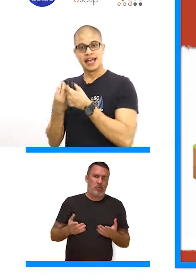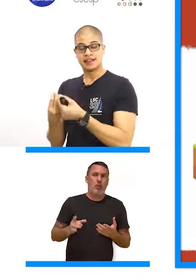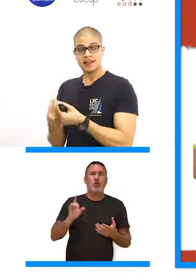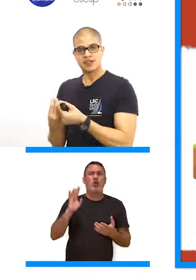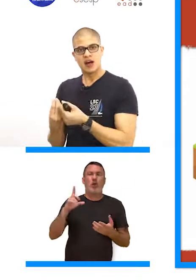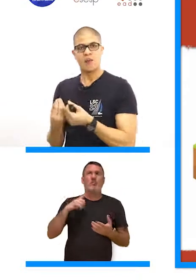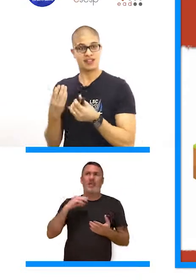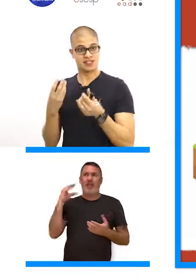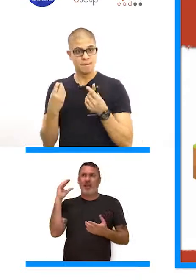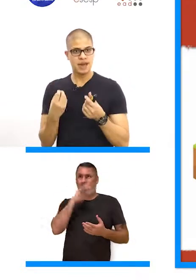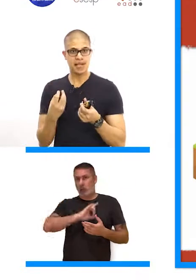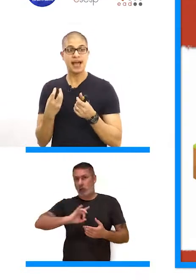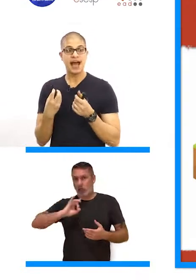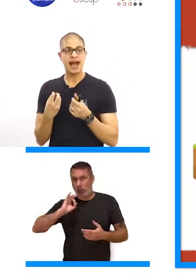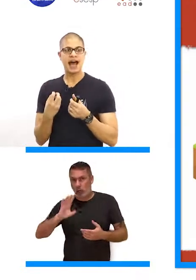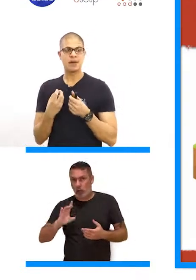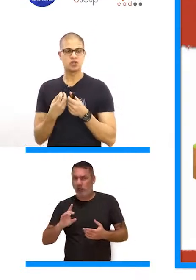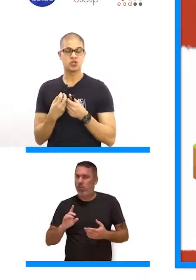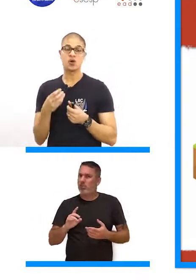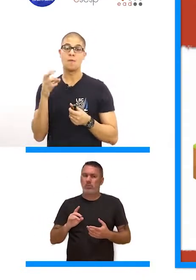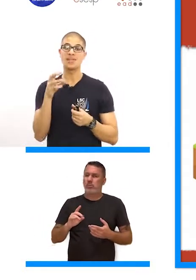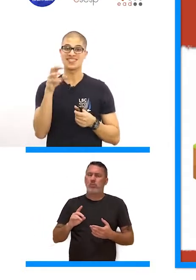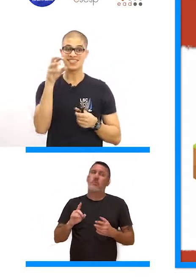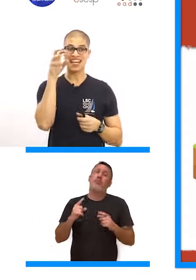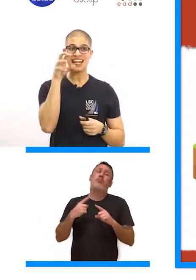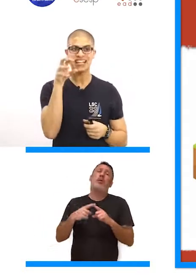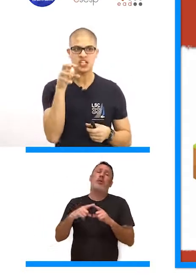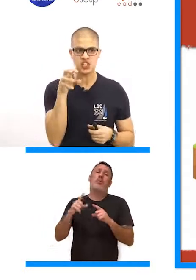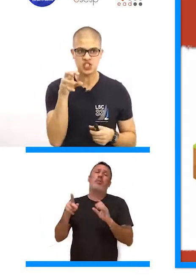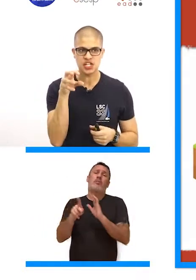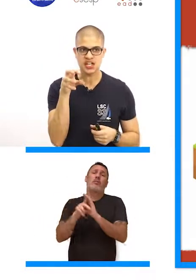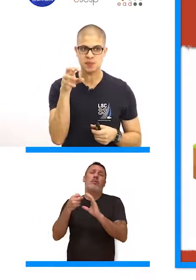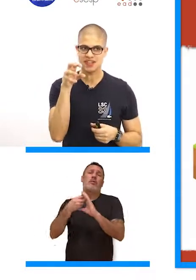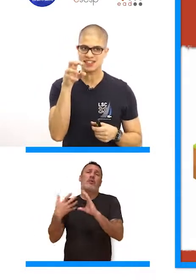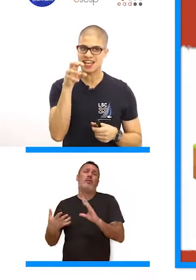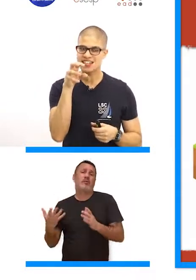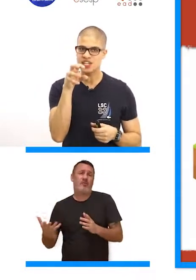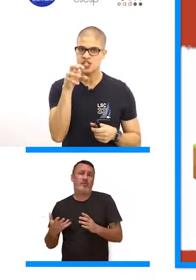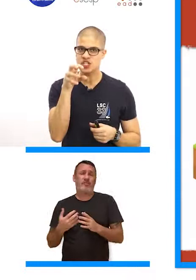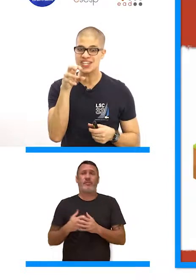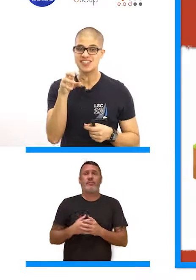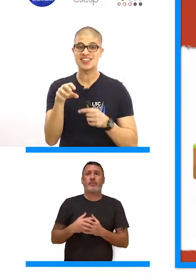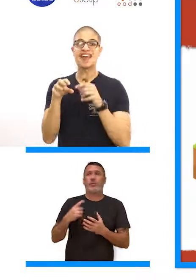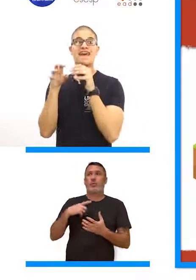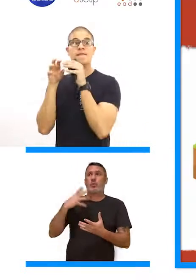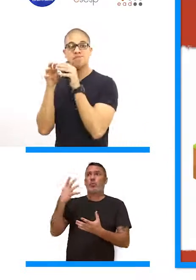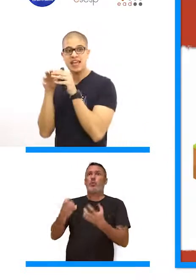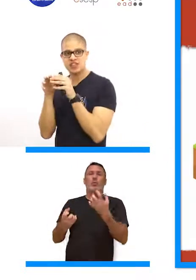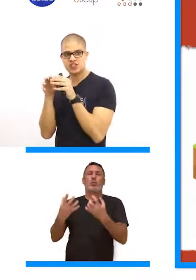a retenção, mas também a absorção pelas características